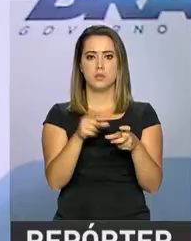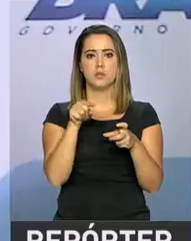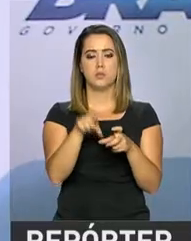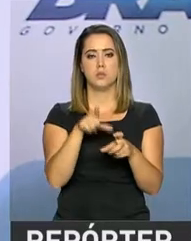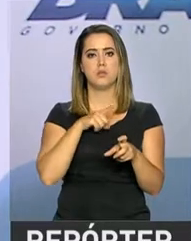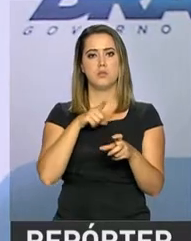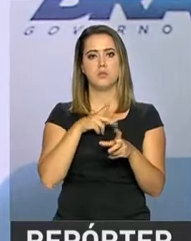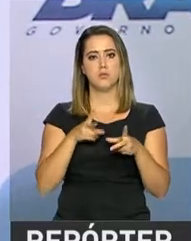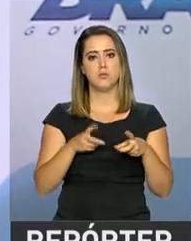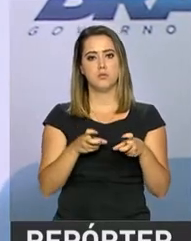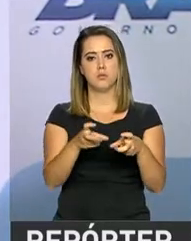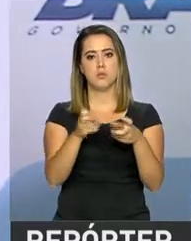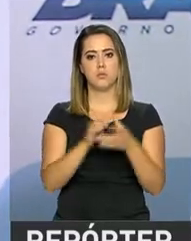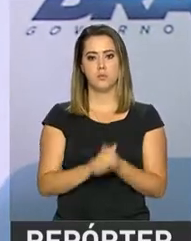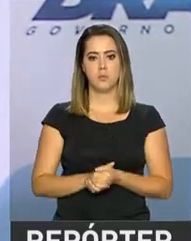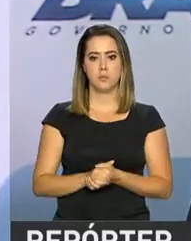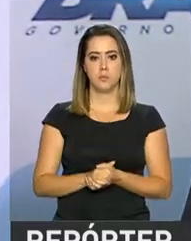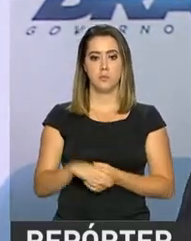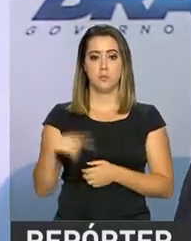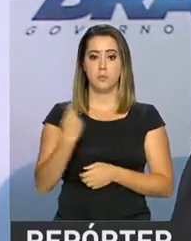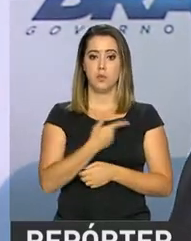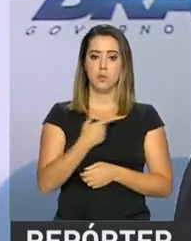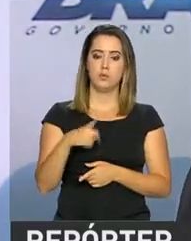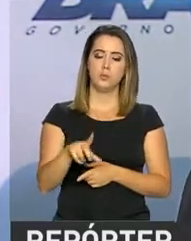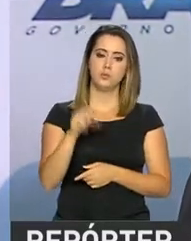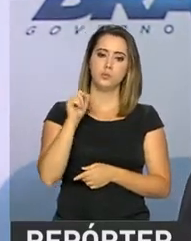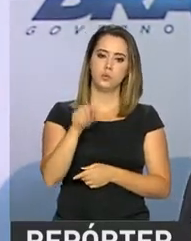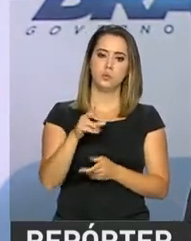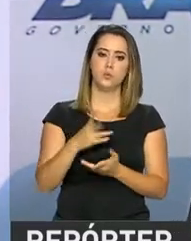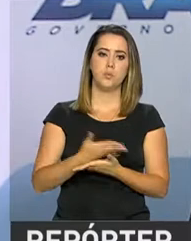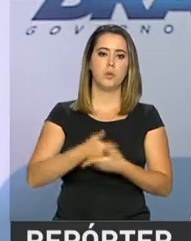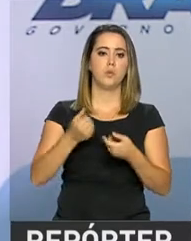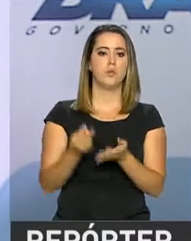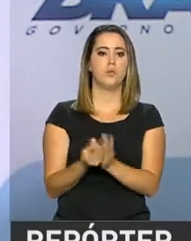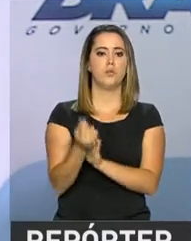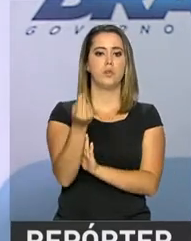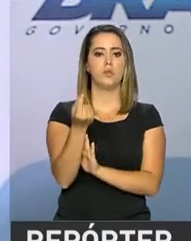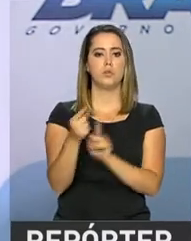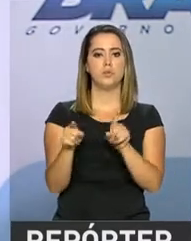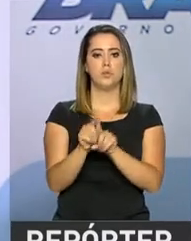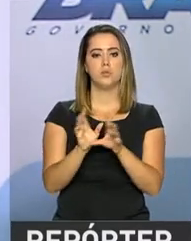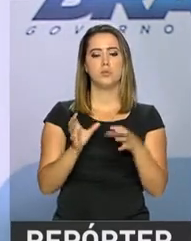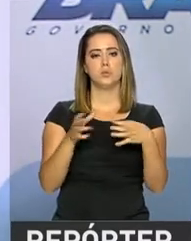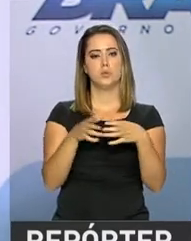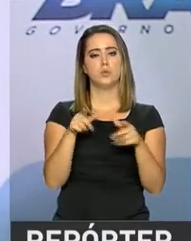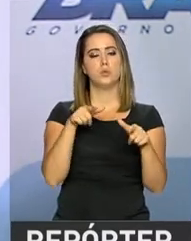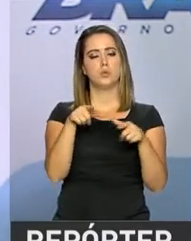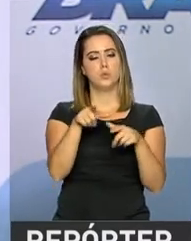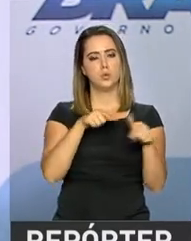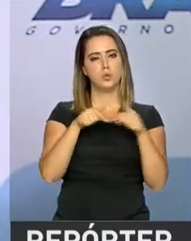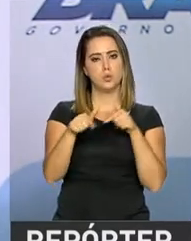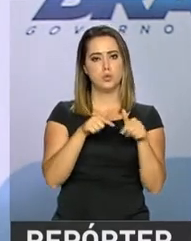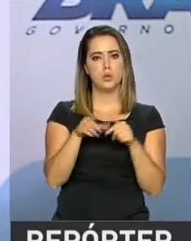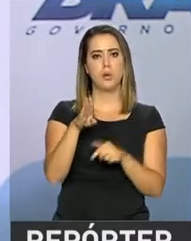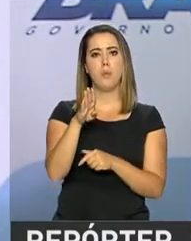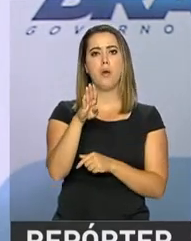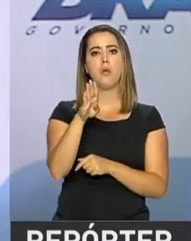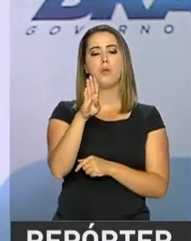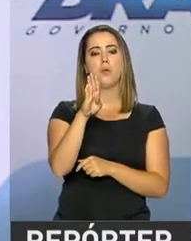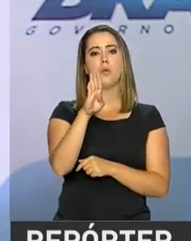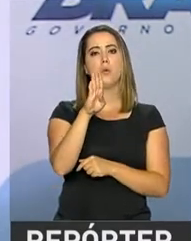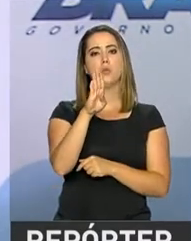tumor. Nós decidimos fazer este reajuste para as ações de biópsia e